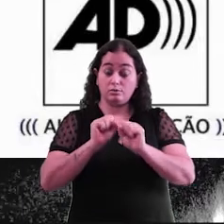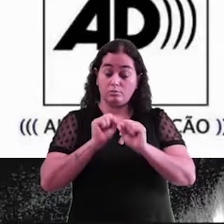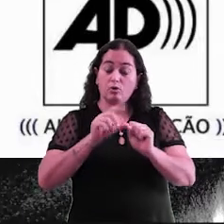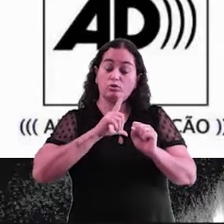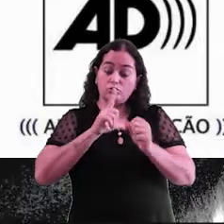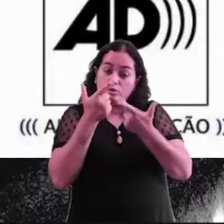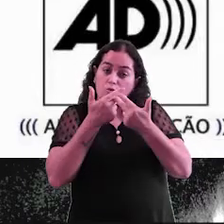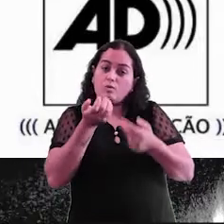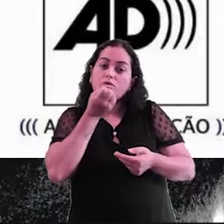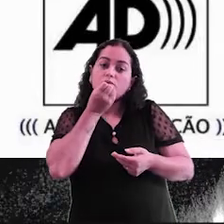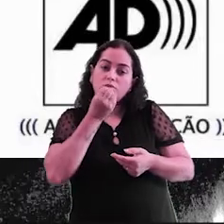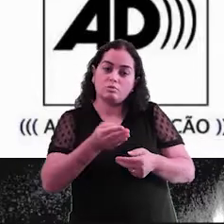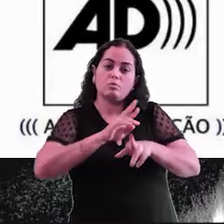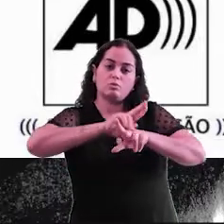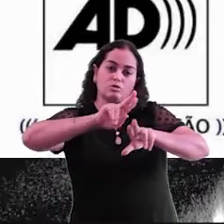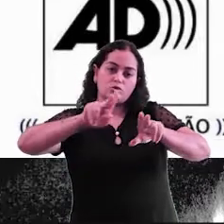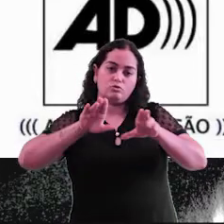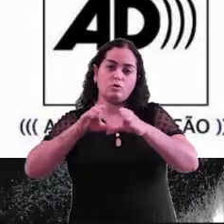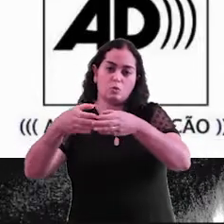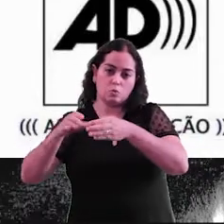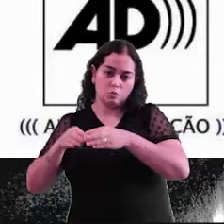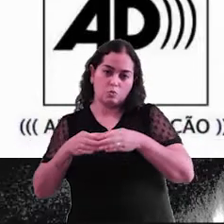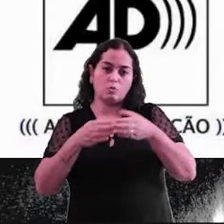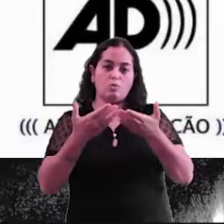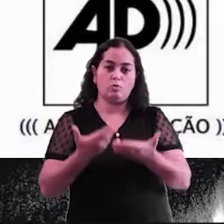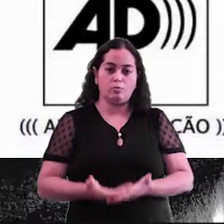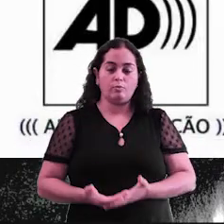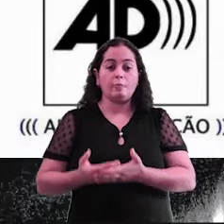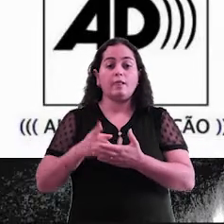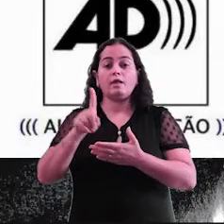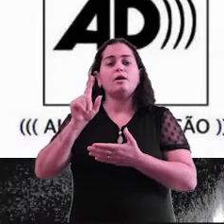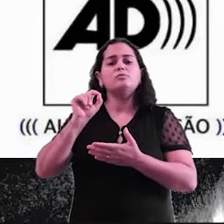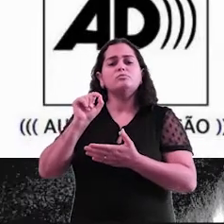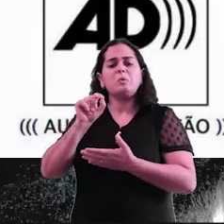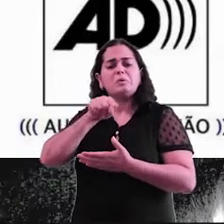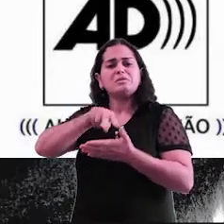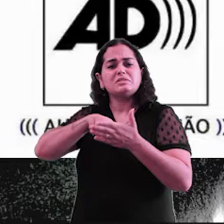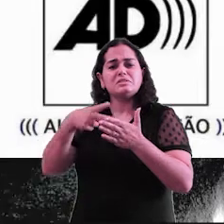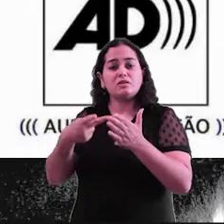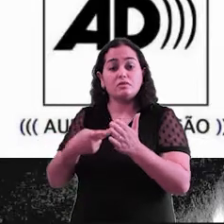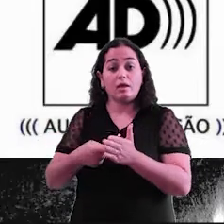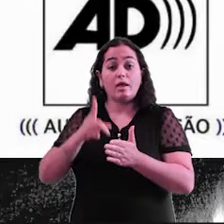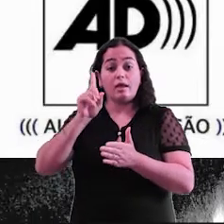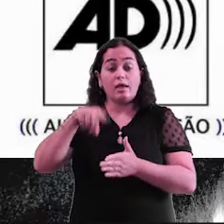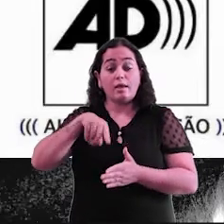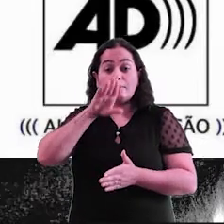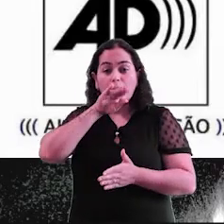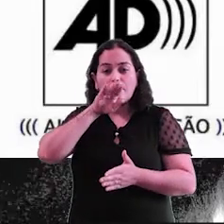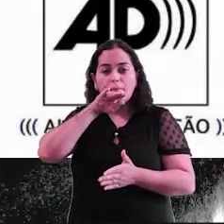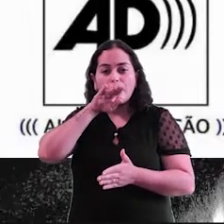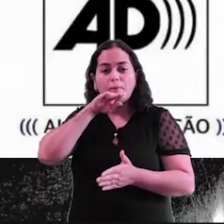narração em língua portuguesa, integrada ao som original da obra audiovisual, contendo